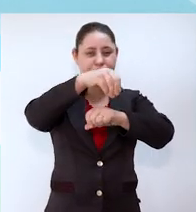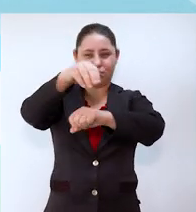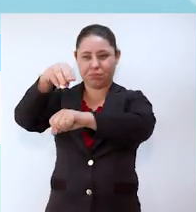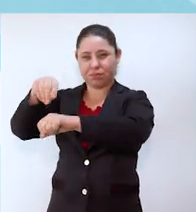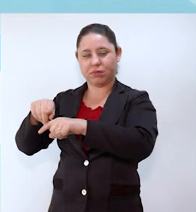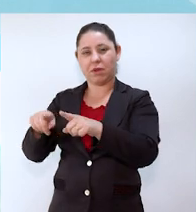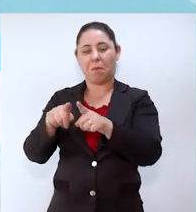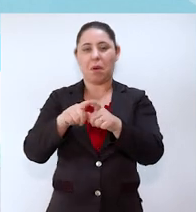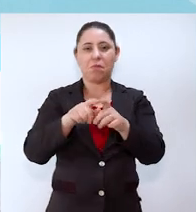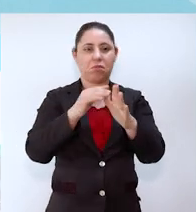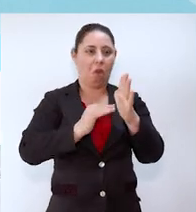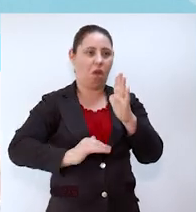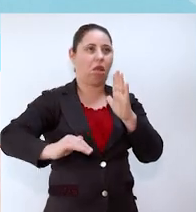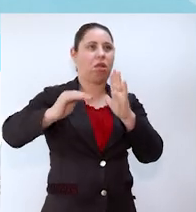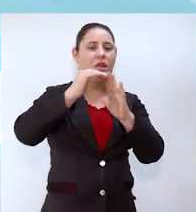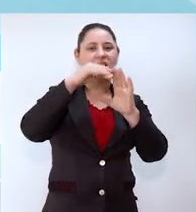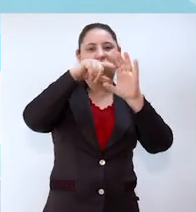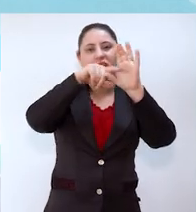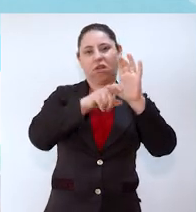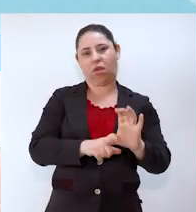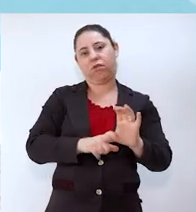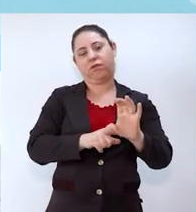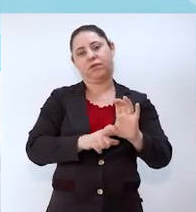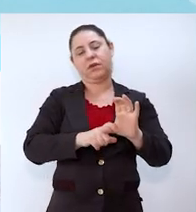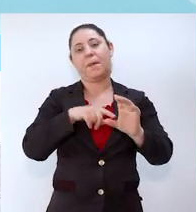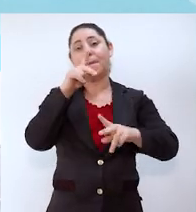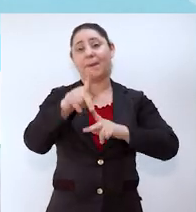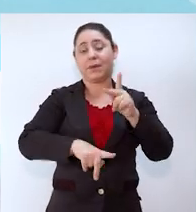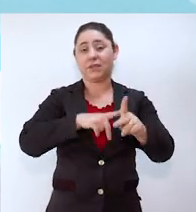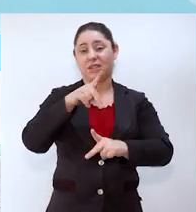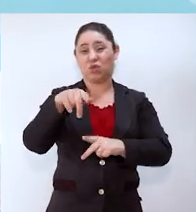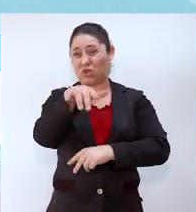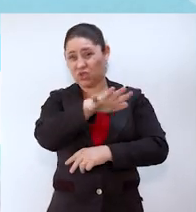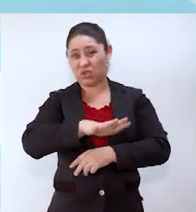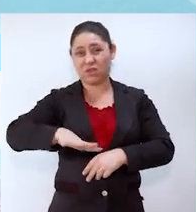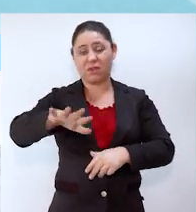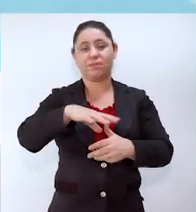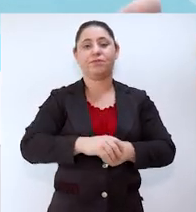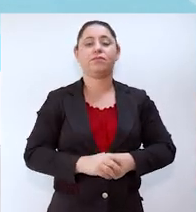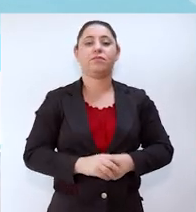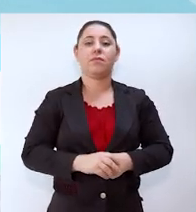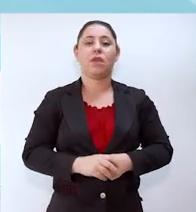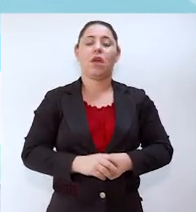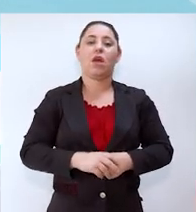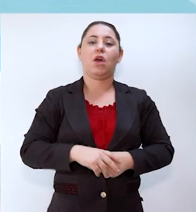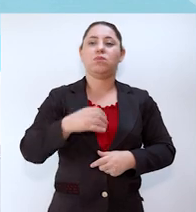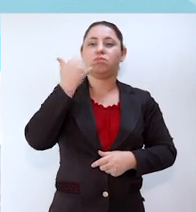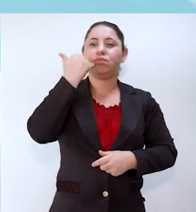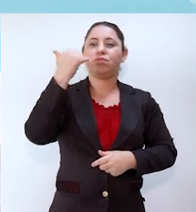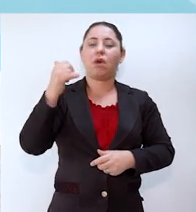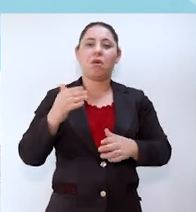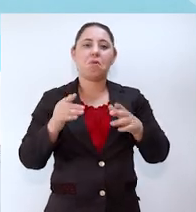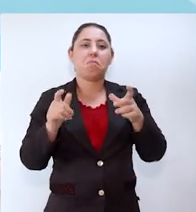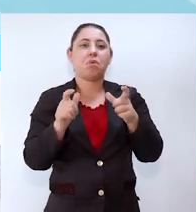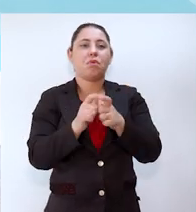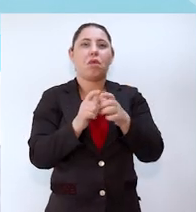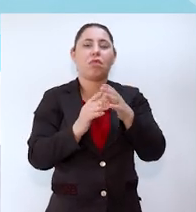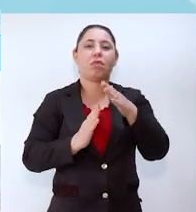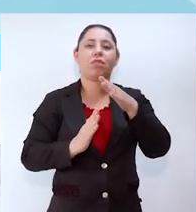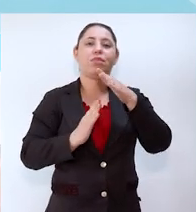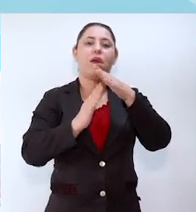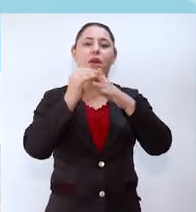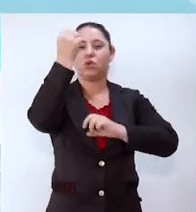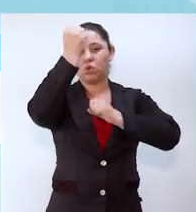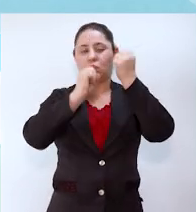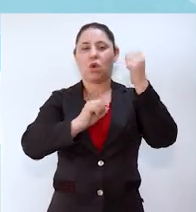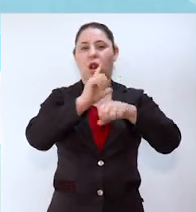distribuição, e isso vai encarecer a energia da população de maneira geral, do baixo consumo até a